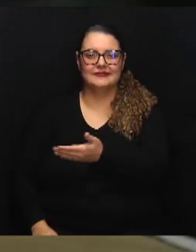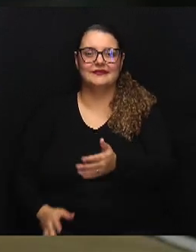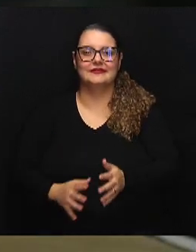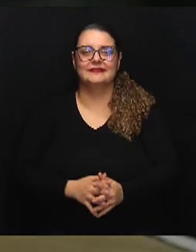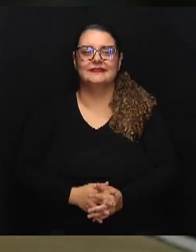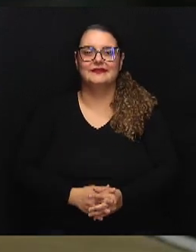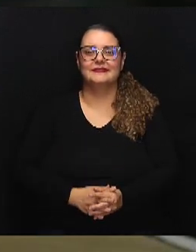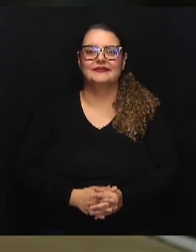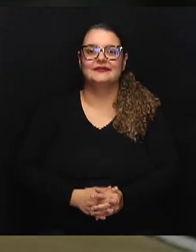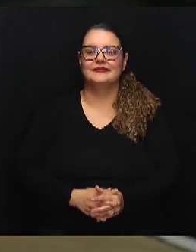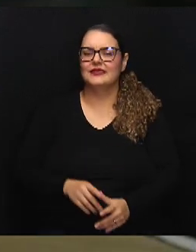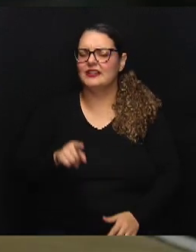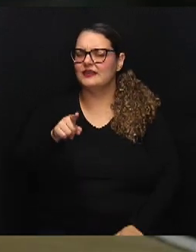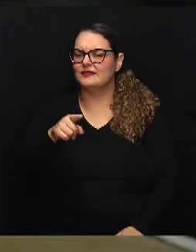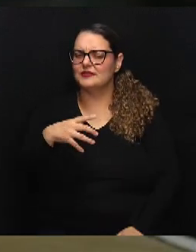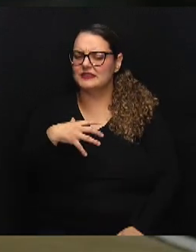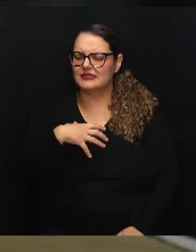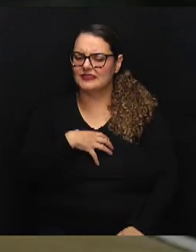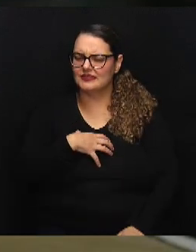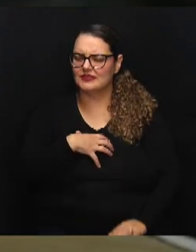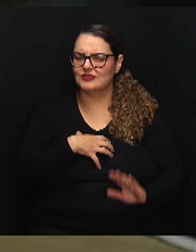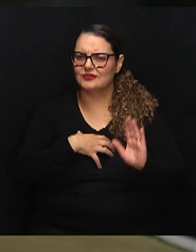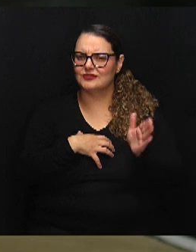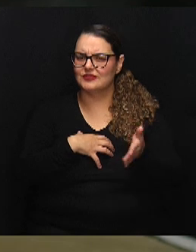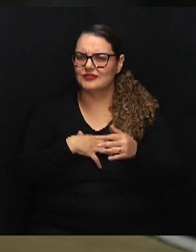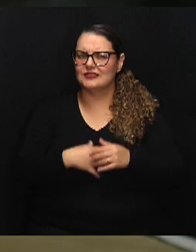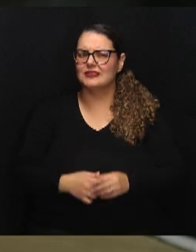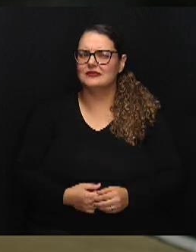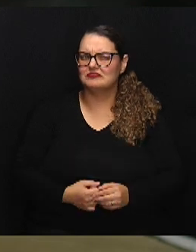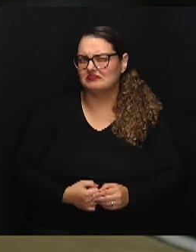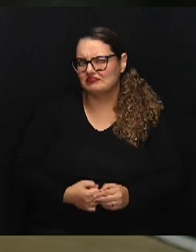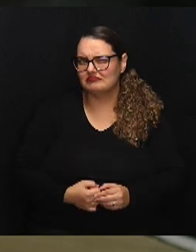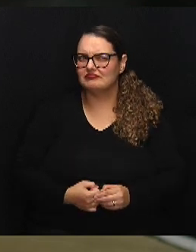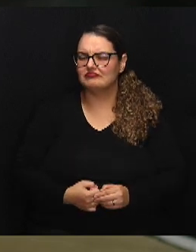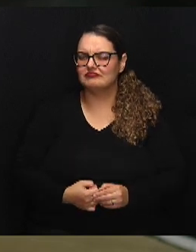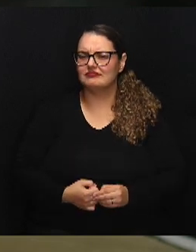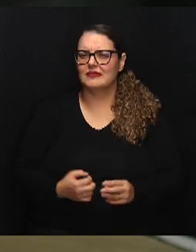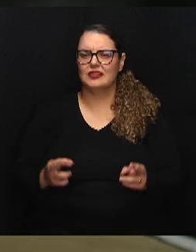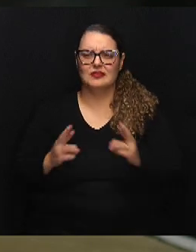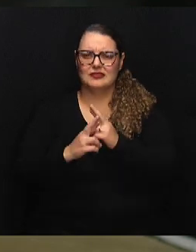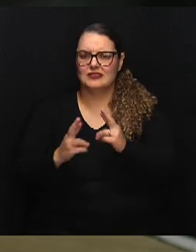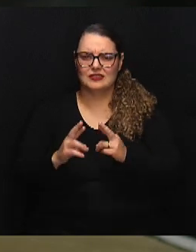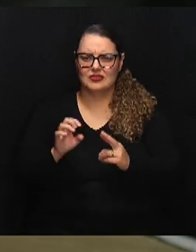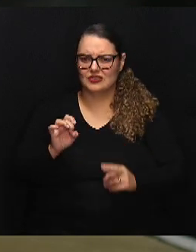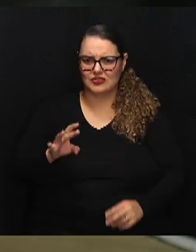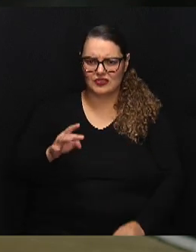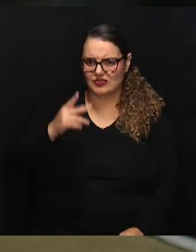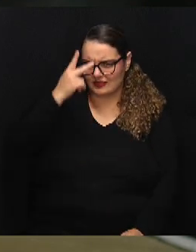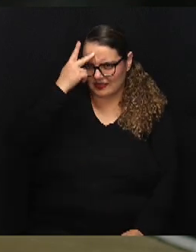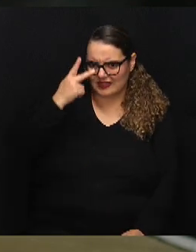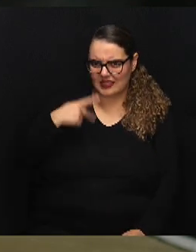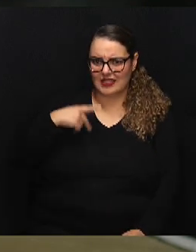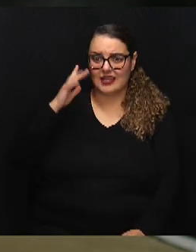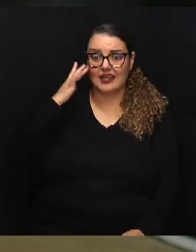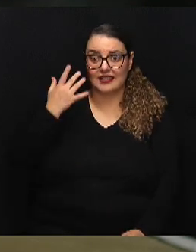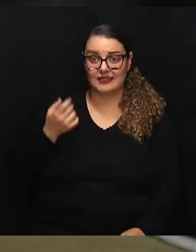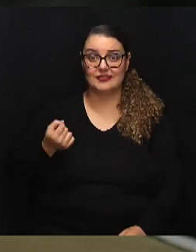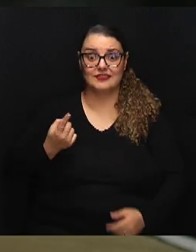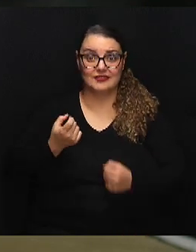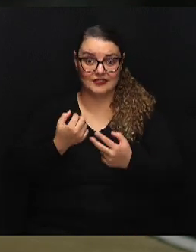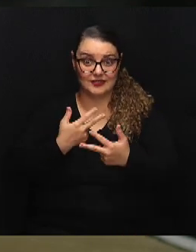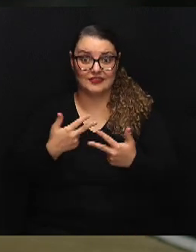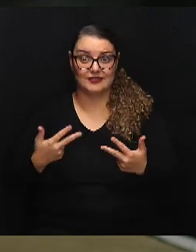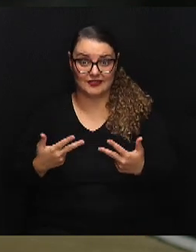19978293776. Você já se sentiu aí em um relacionamento onde só você achava que tinha alguma coisa?